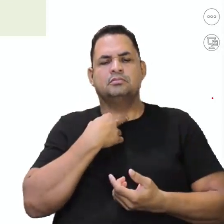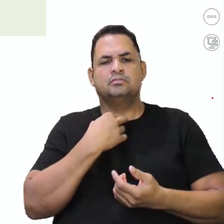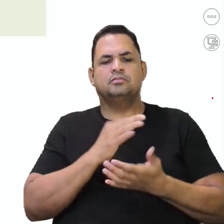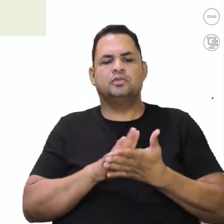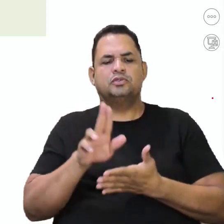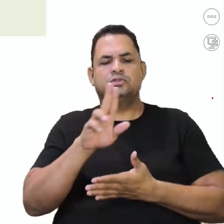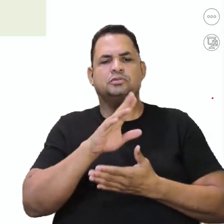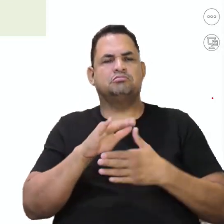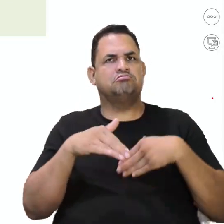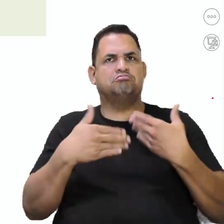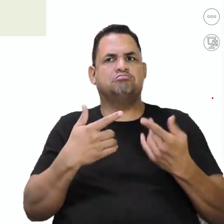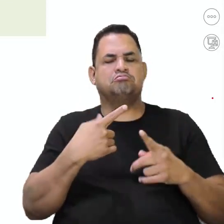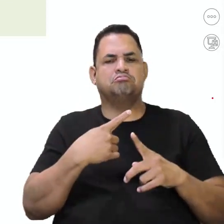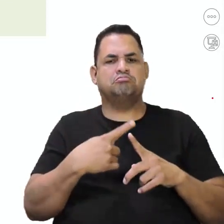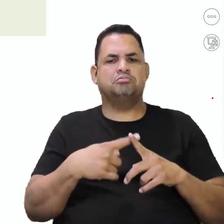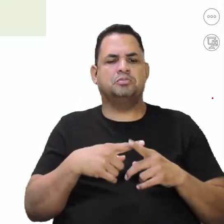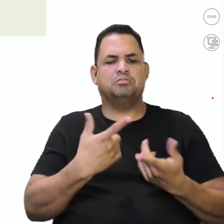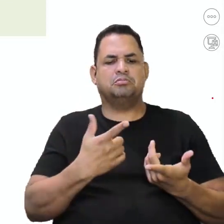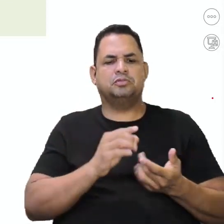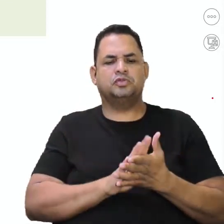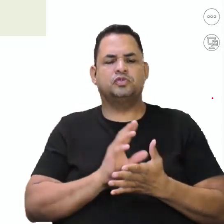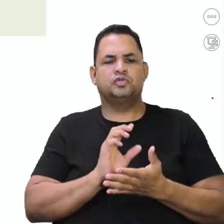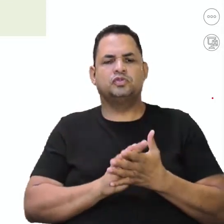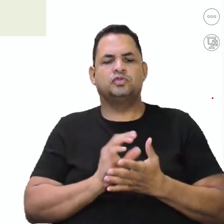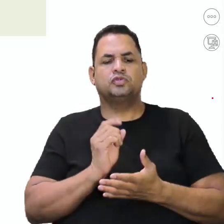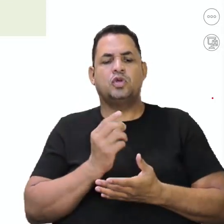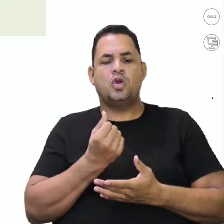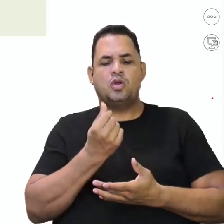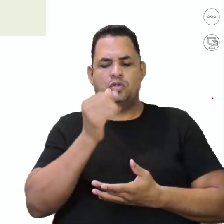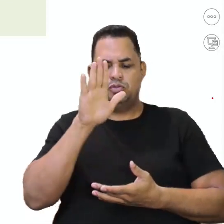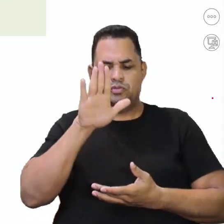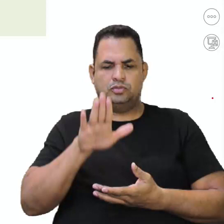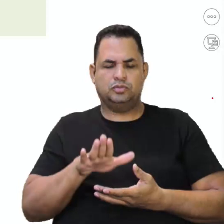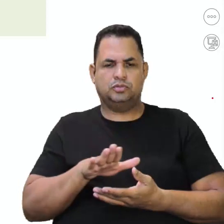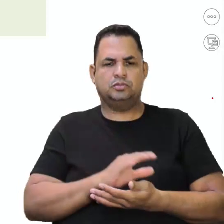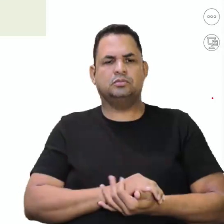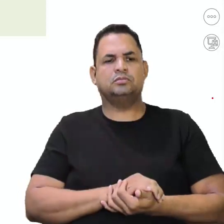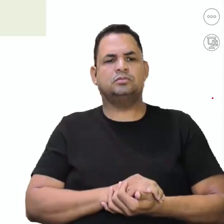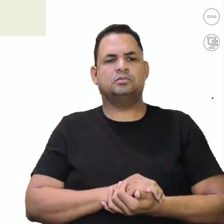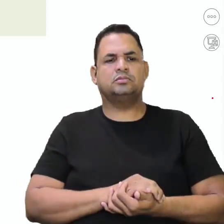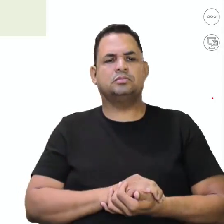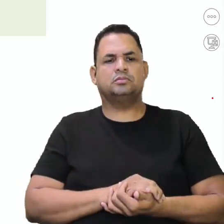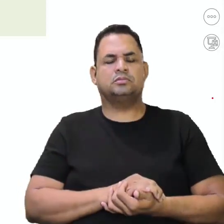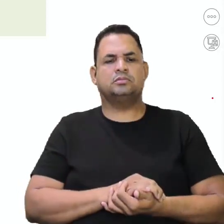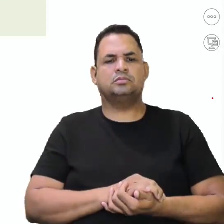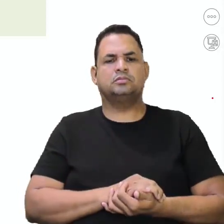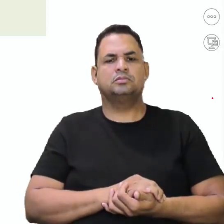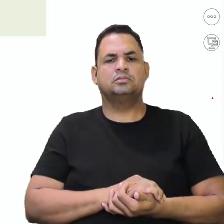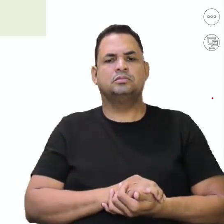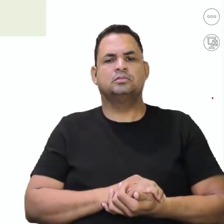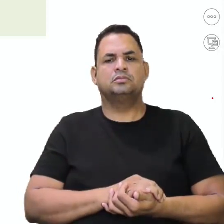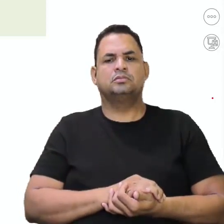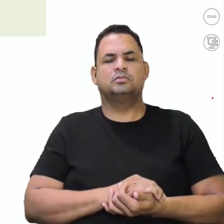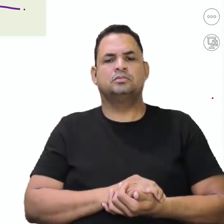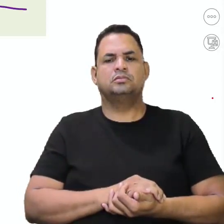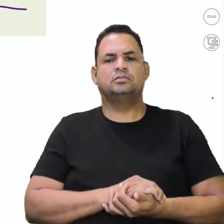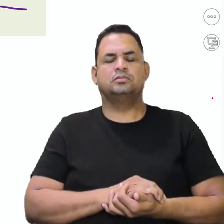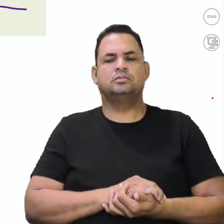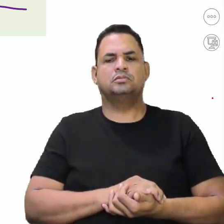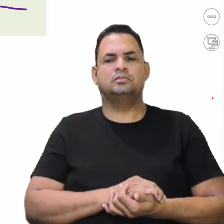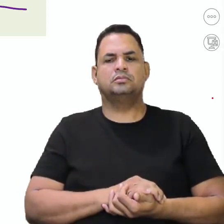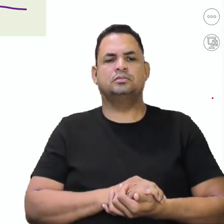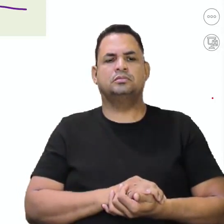ser usado por mais tempo, afinal de contas, era apenas sobre aquela promoção. Such as being used to announce a